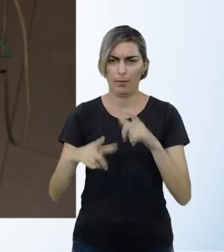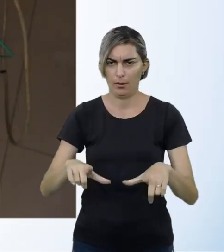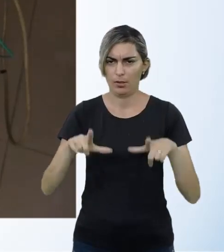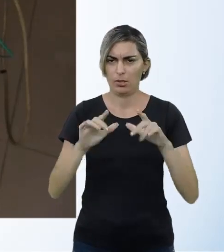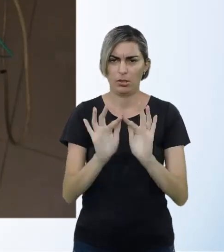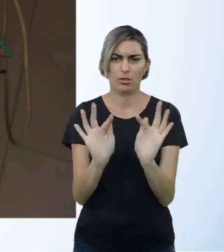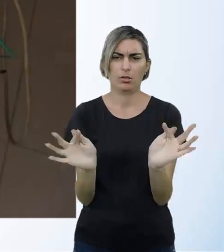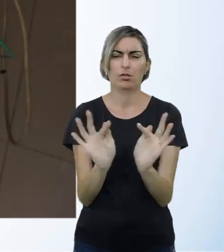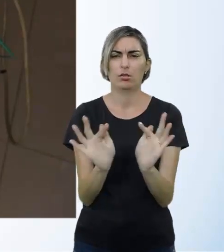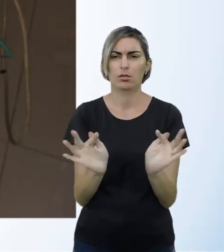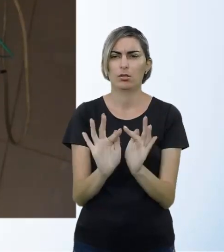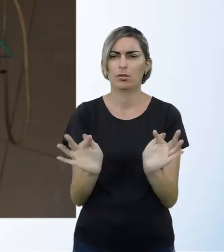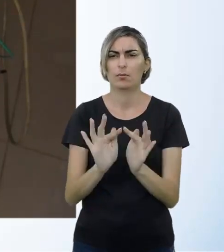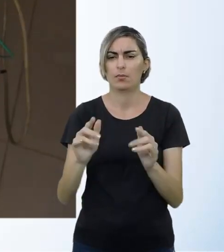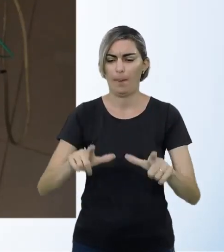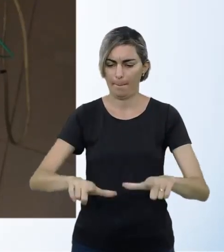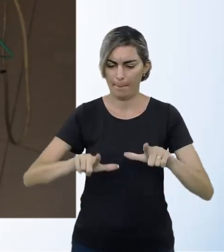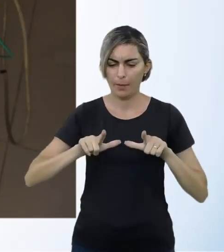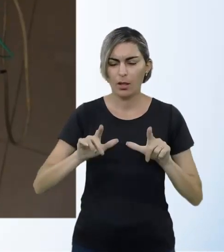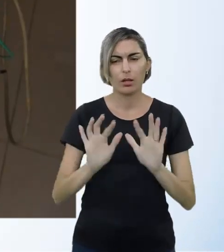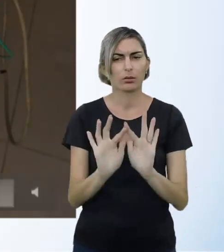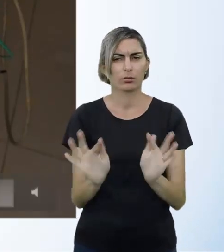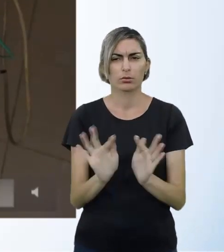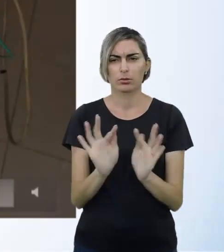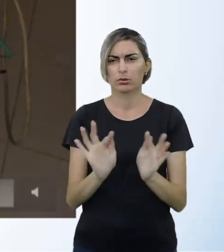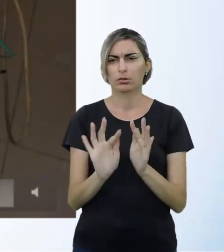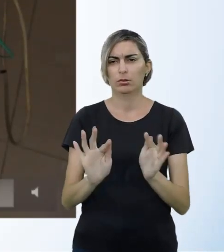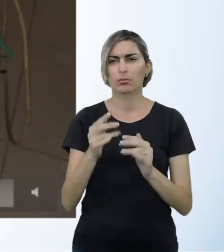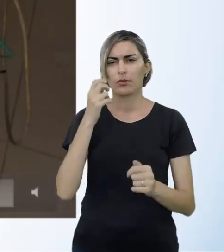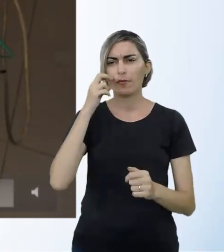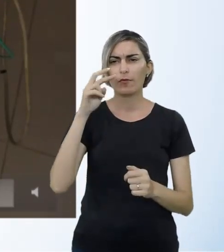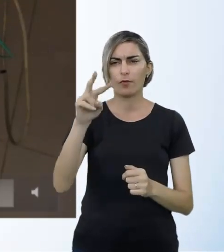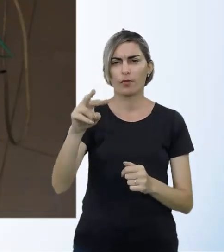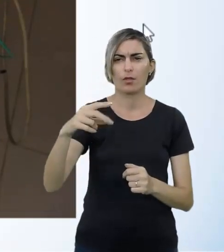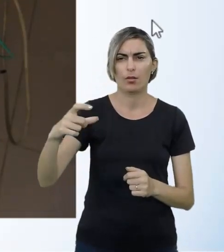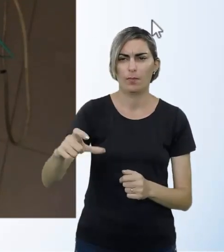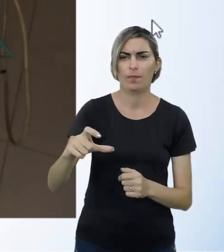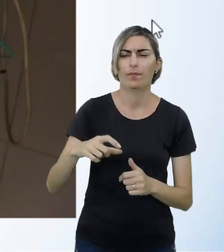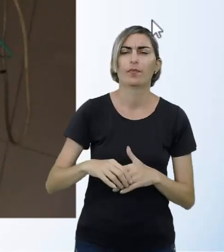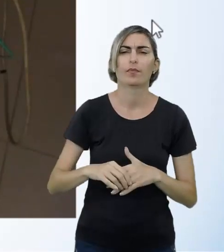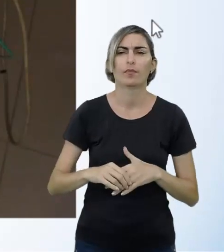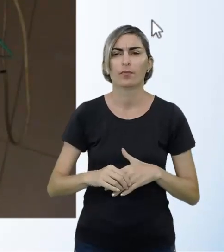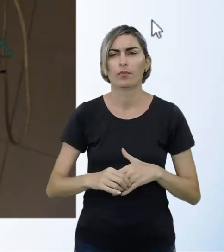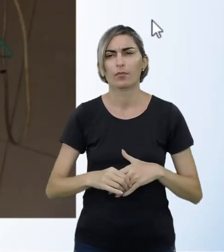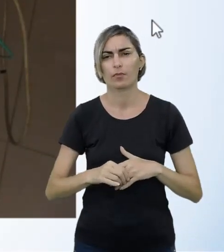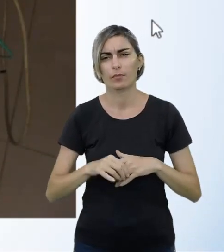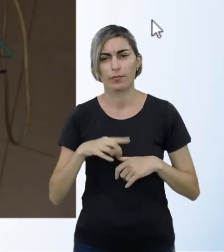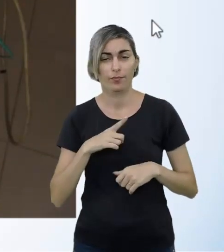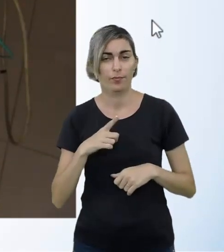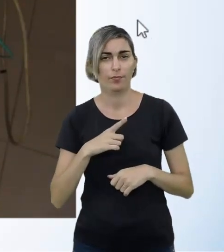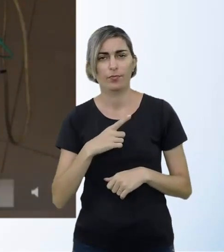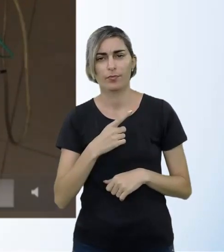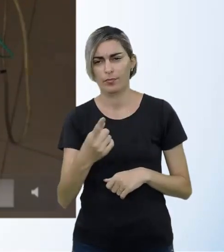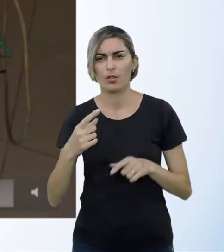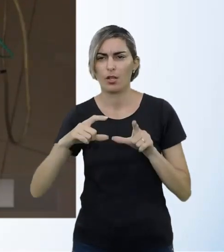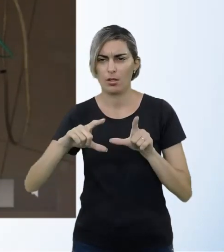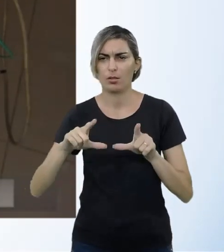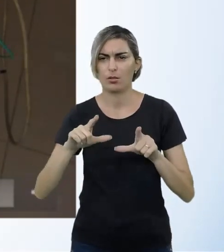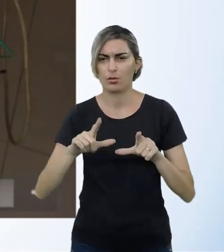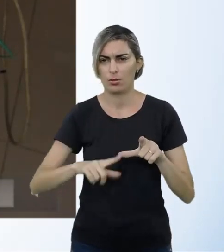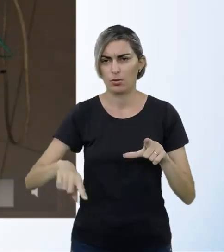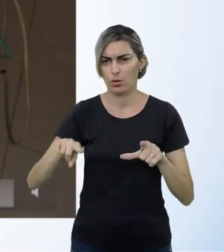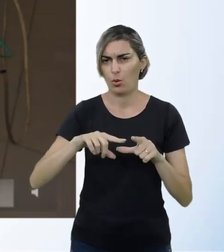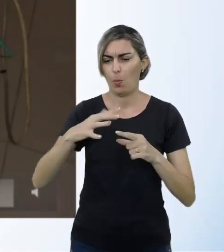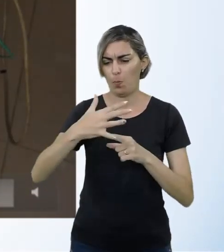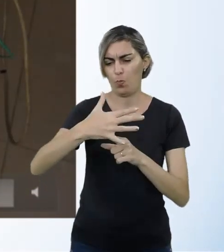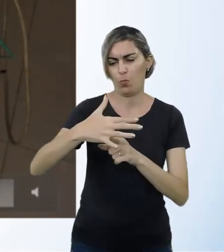plotter bem simples, tem uma plaquinha Arduino aqui no canto, vocês vão conseguir visualizar, placa Arduino Mega. Então você tem isso aqui